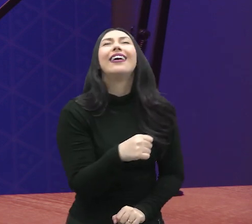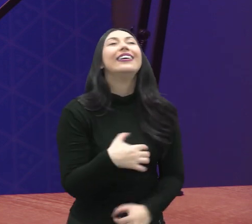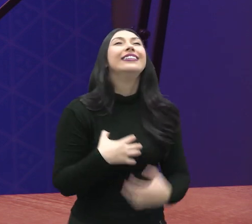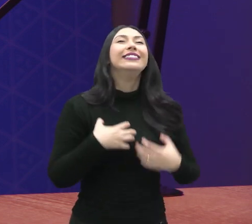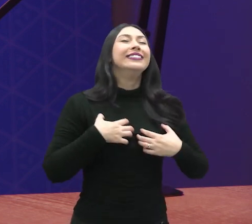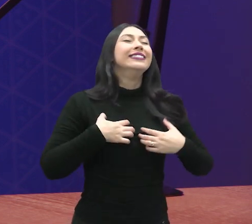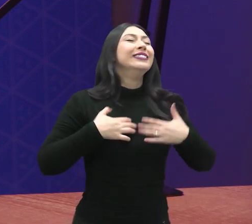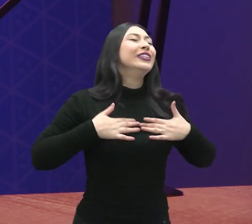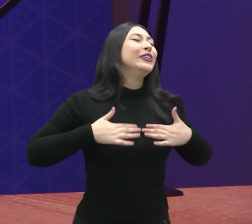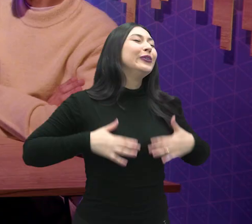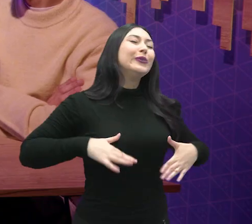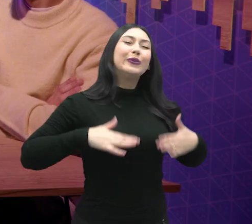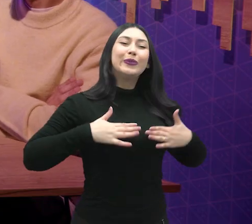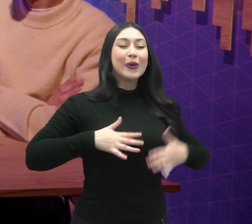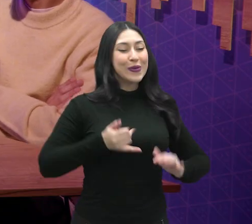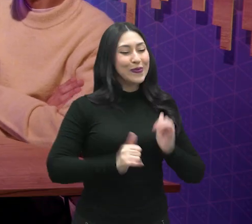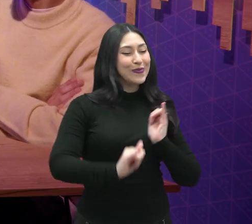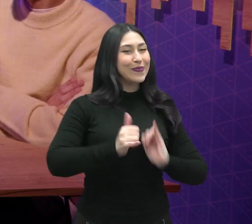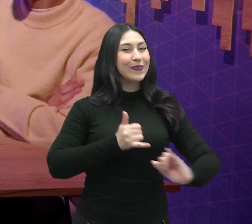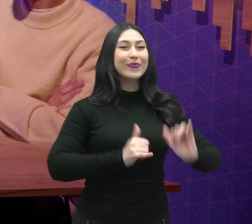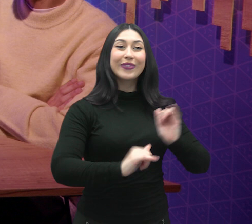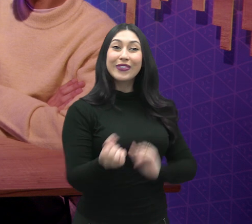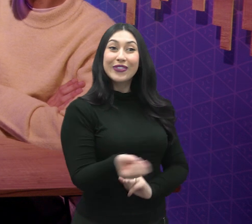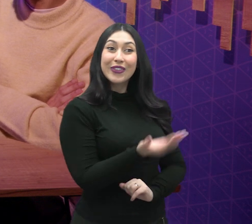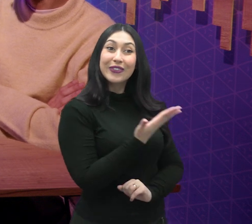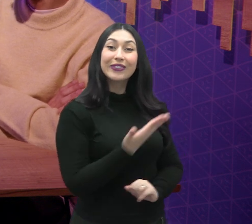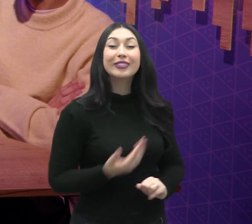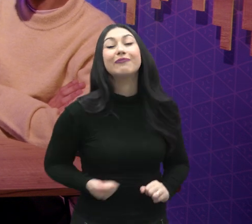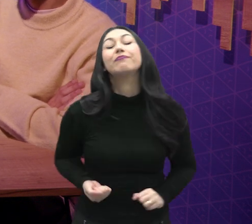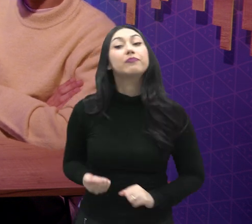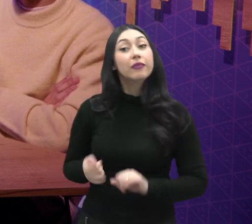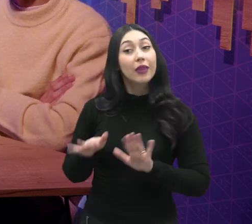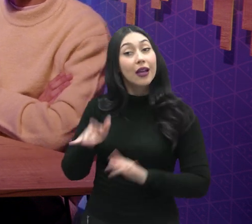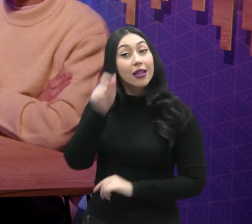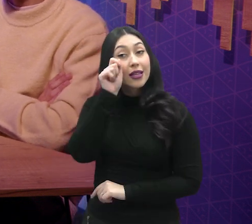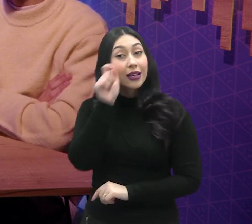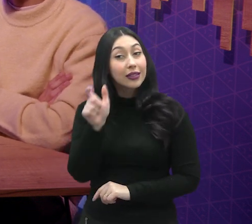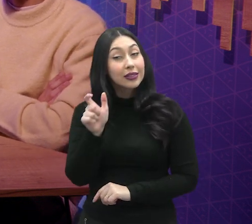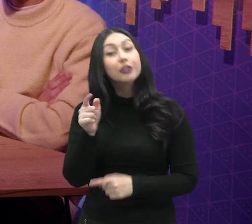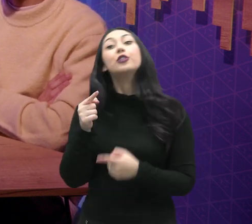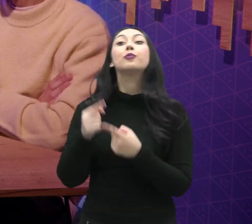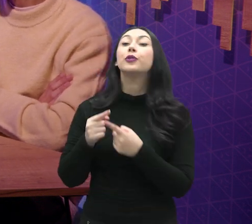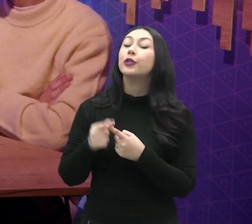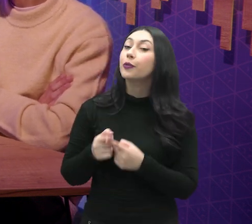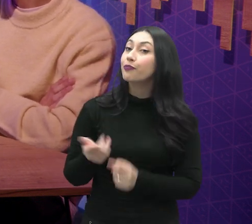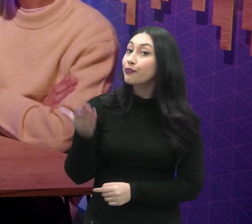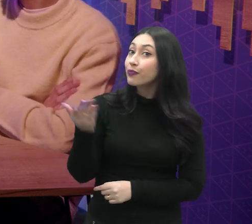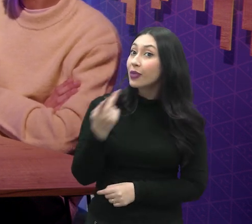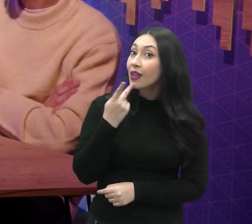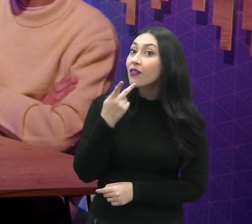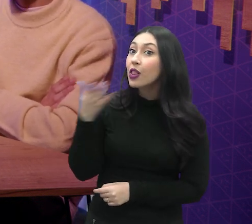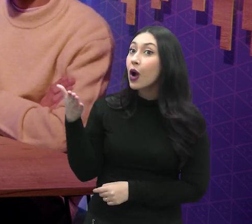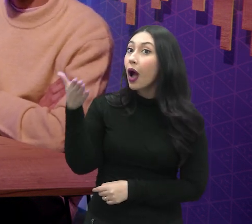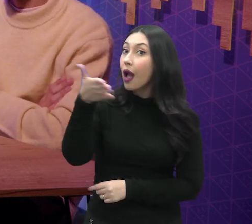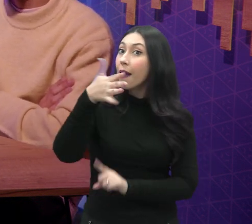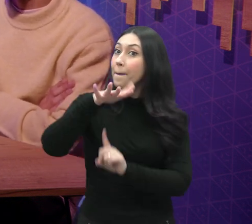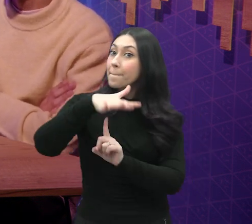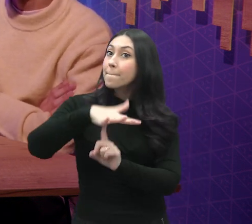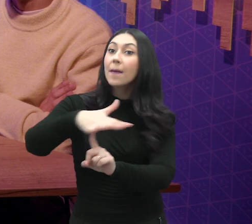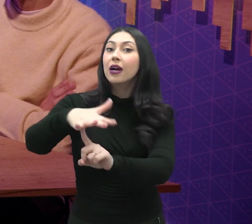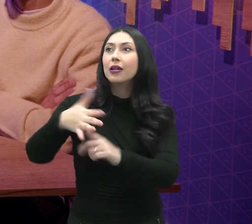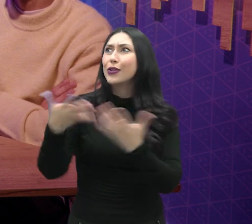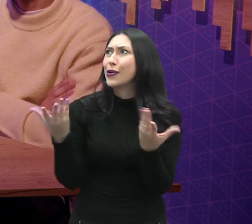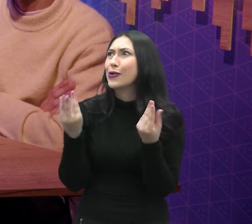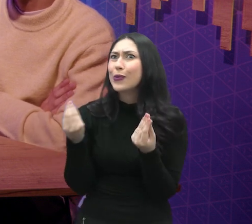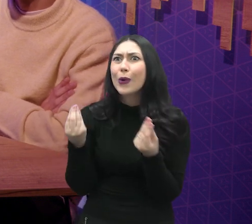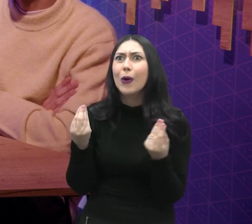sinto descansada, me sinto renovada pra começar a semana. Aliás, isso é muito interessante, porque você falou de ir ao parque, parece